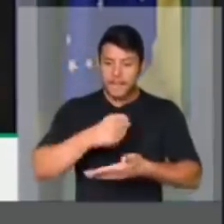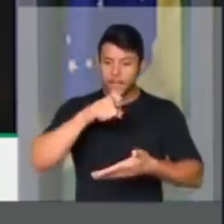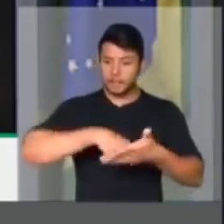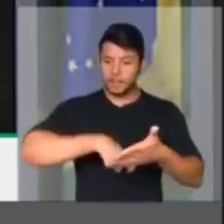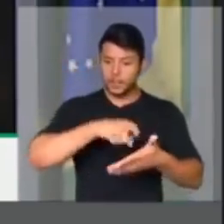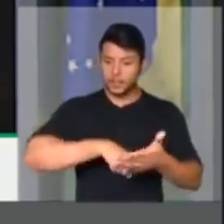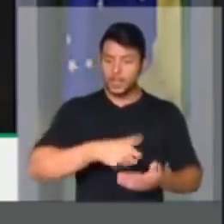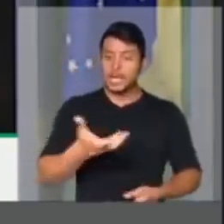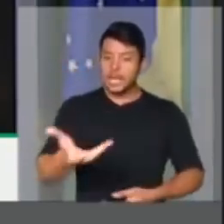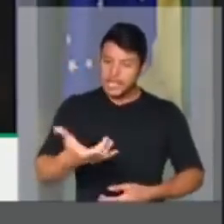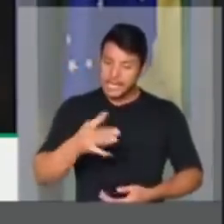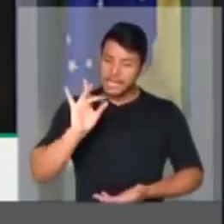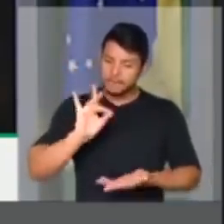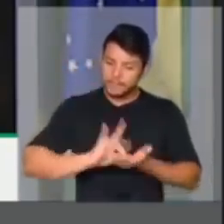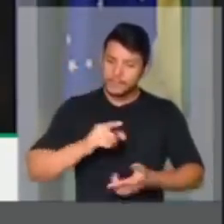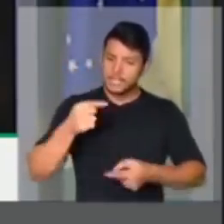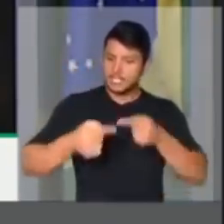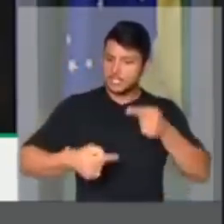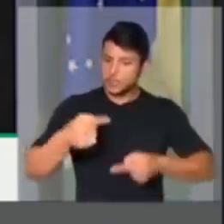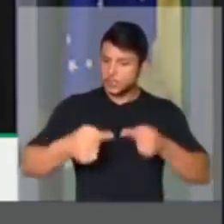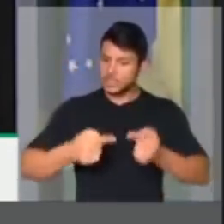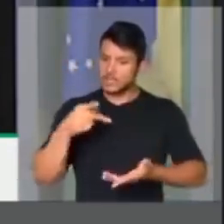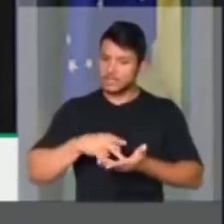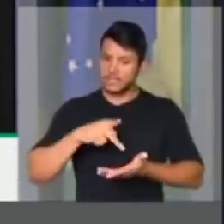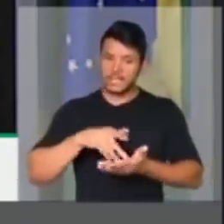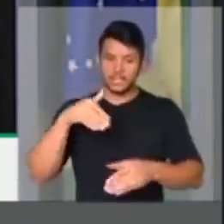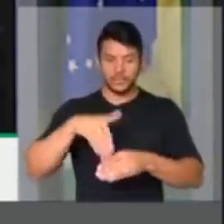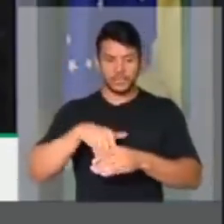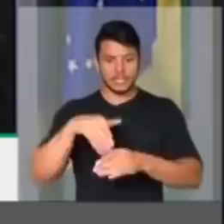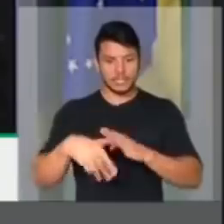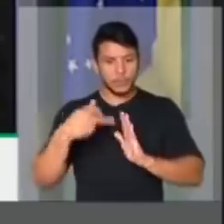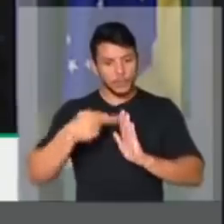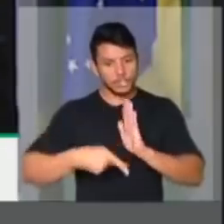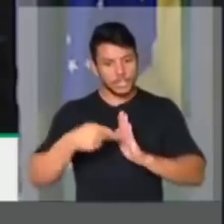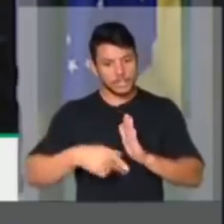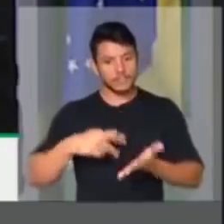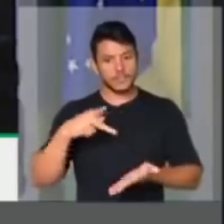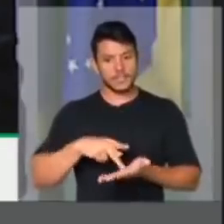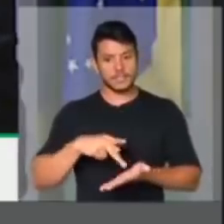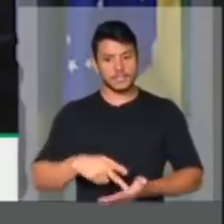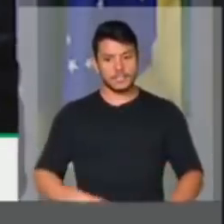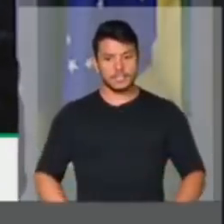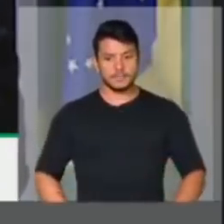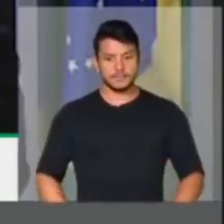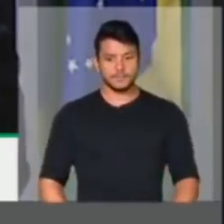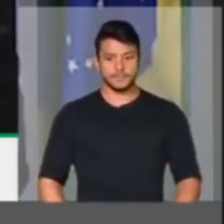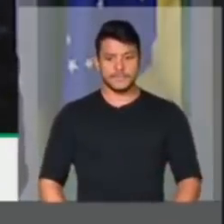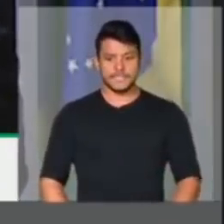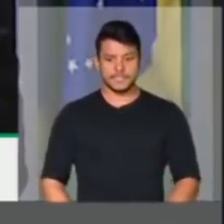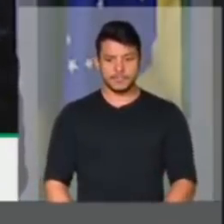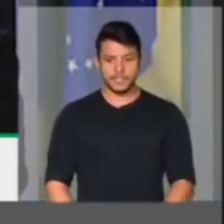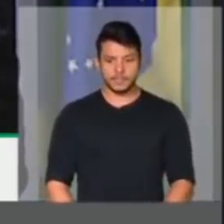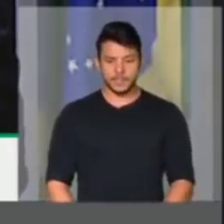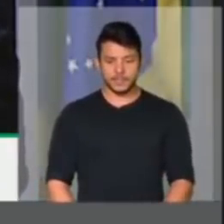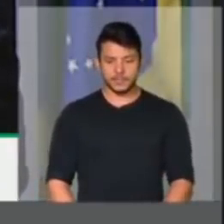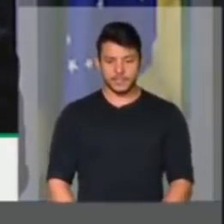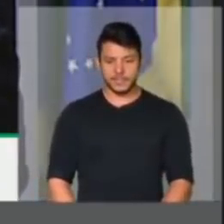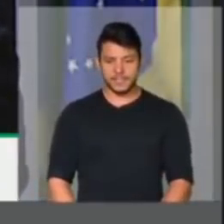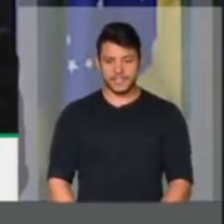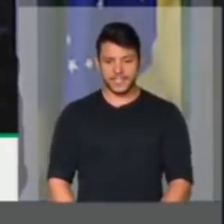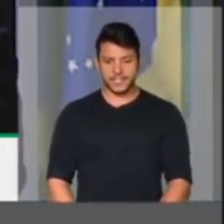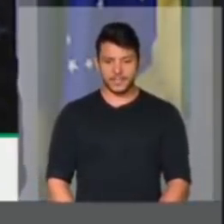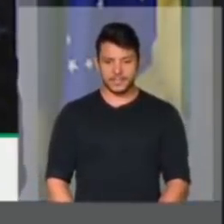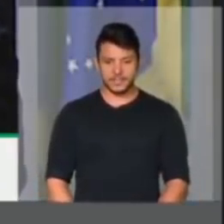ver discussões e votações de projetos, senhor presidente. Peço um minuto.